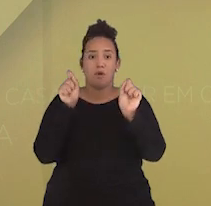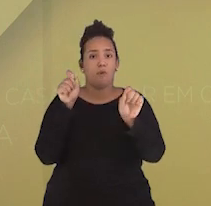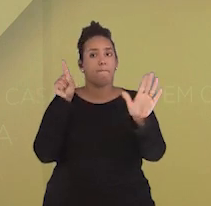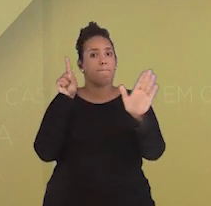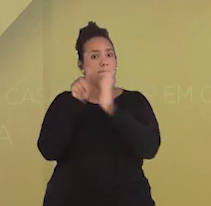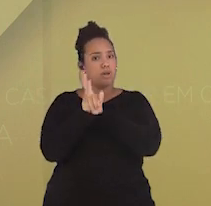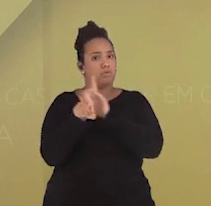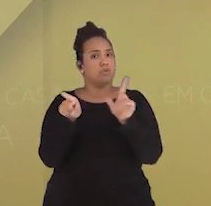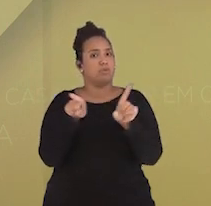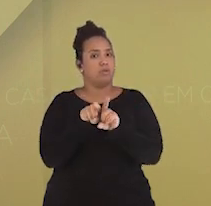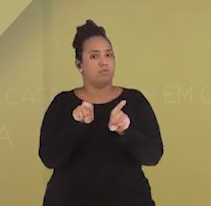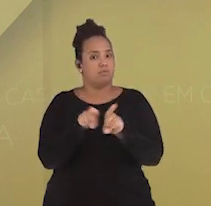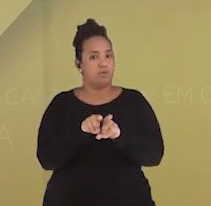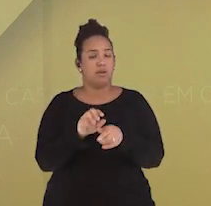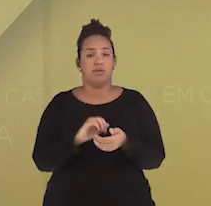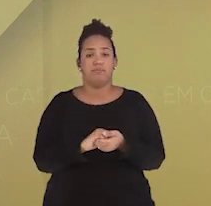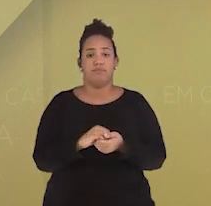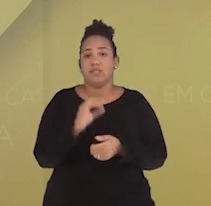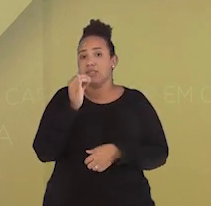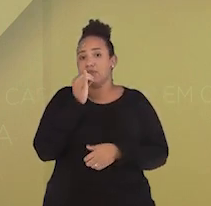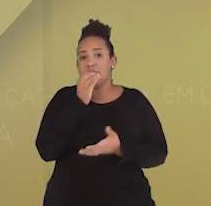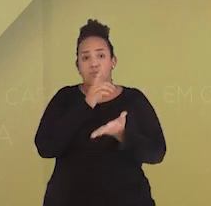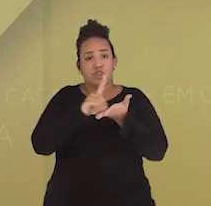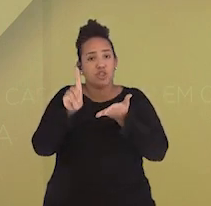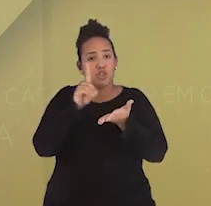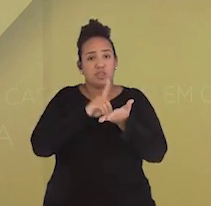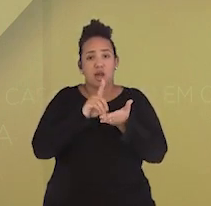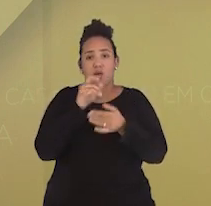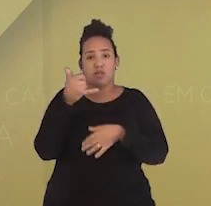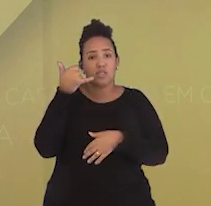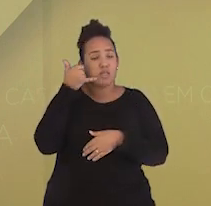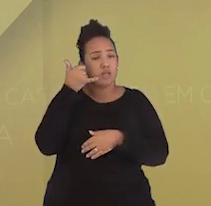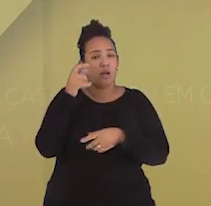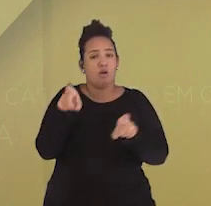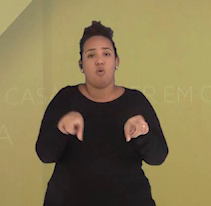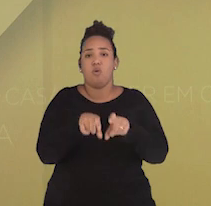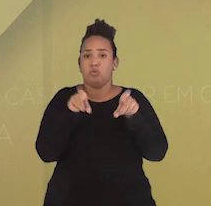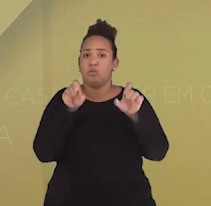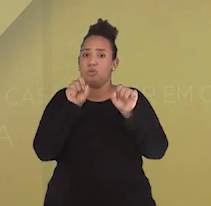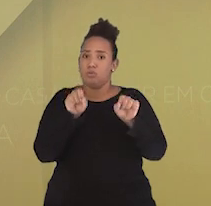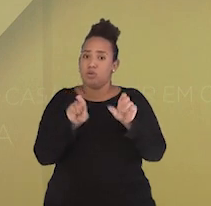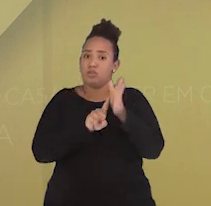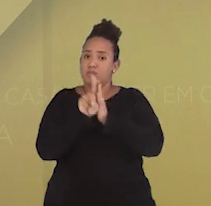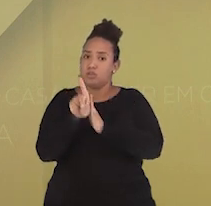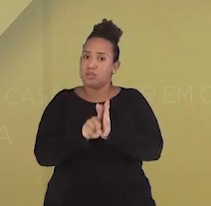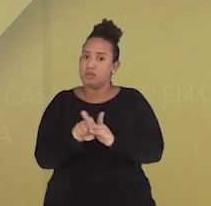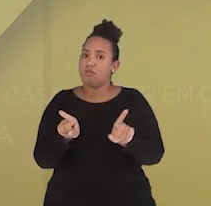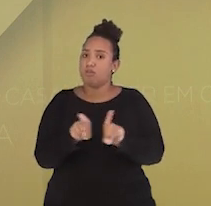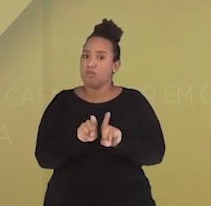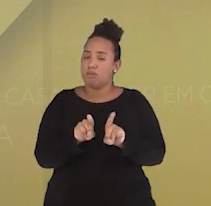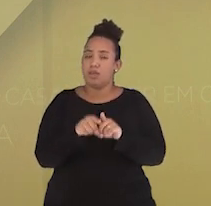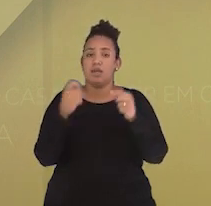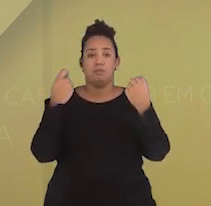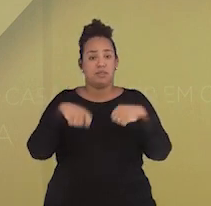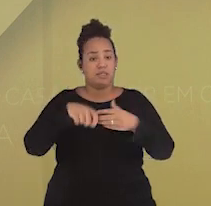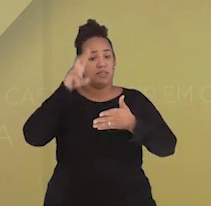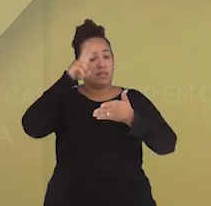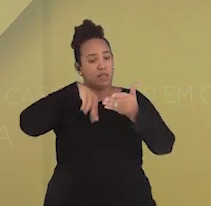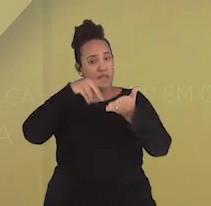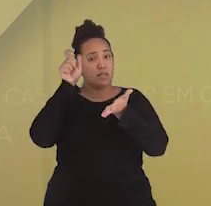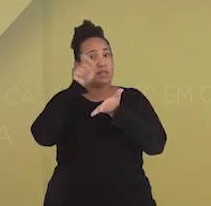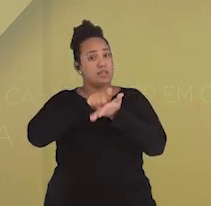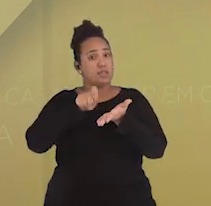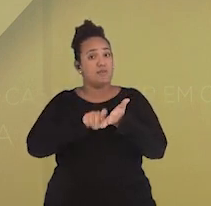use os recursos digitais ao seu favor. É mais do que saber ler e escrever. É sobre compreender